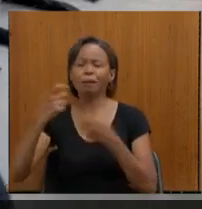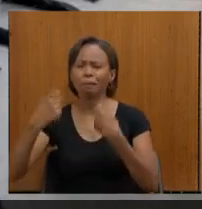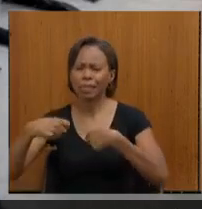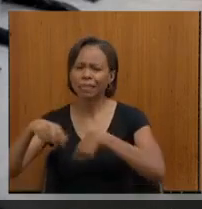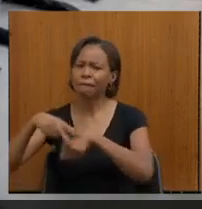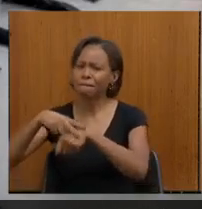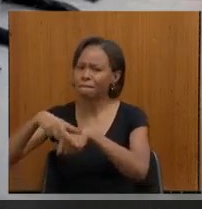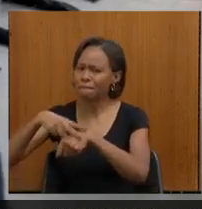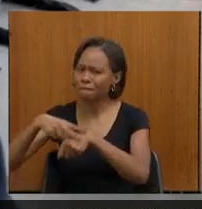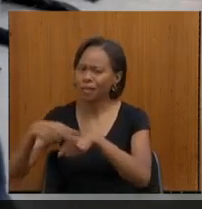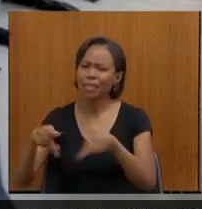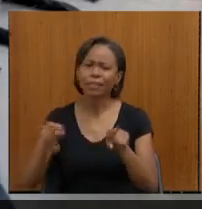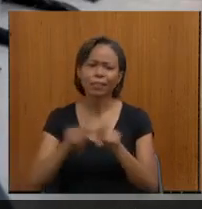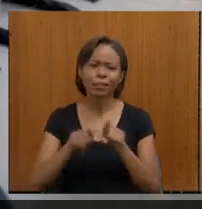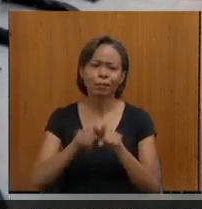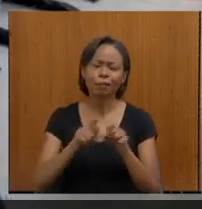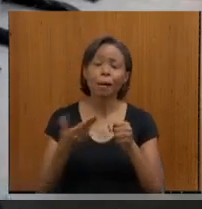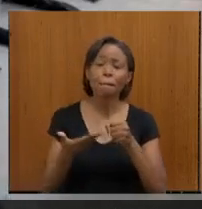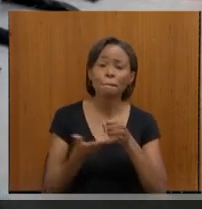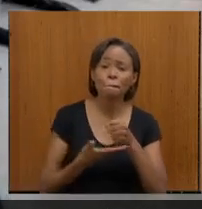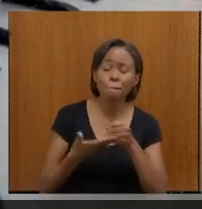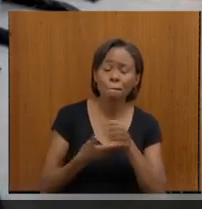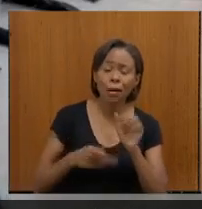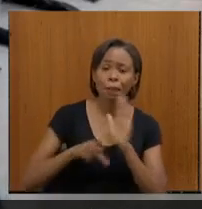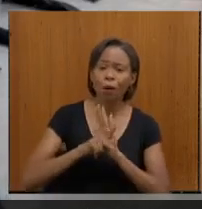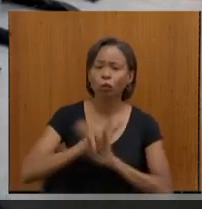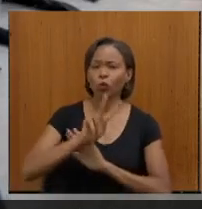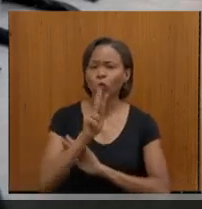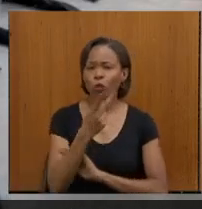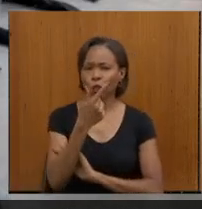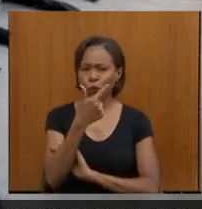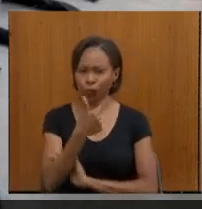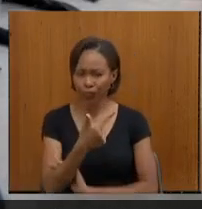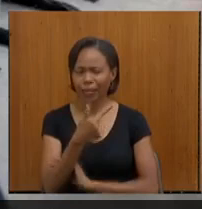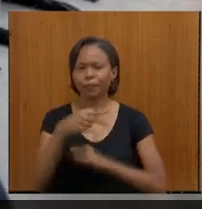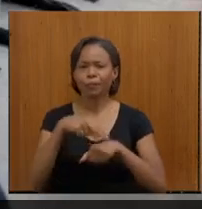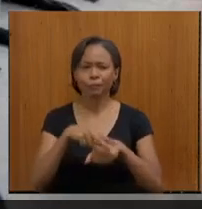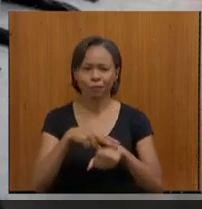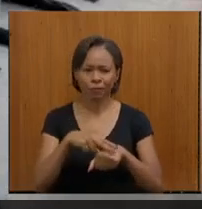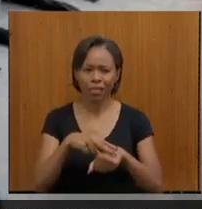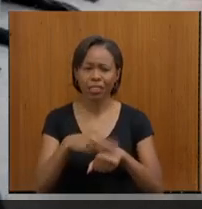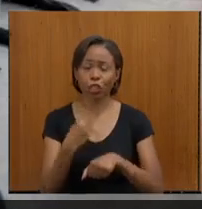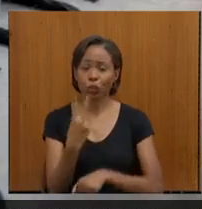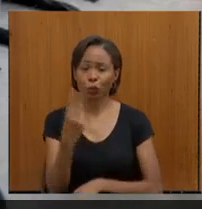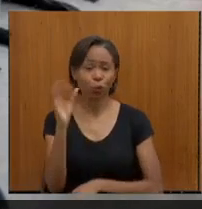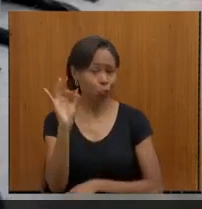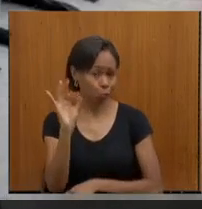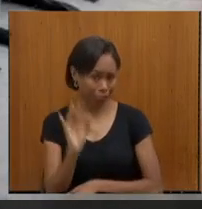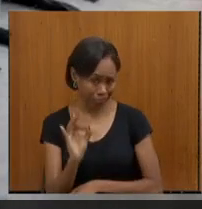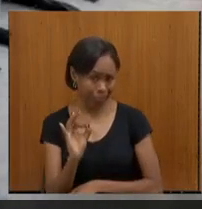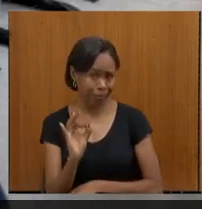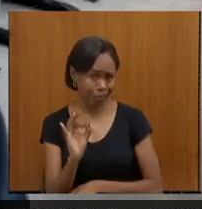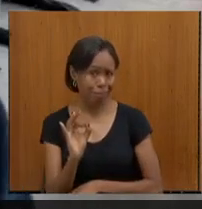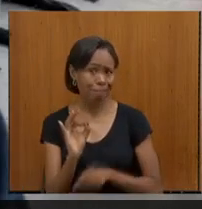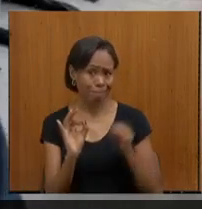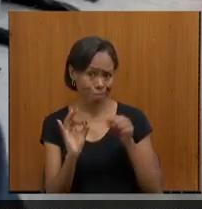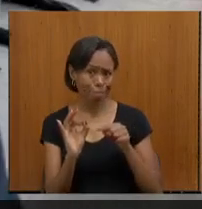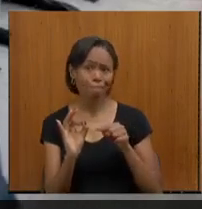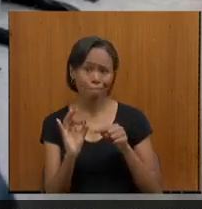Carolina passa a ter muito cheio e isso já é uma quantidade significativa